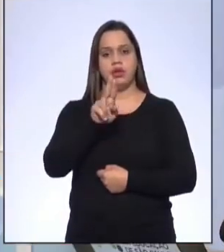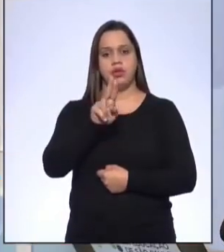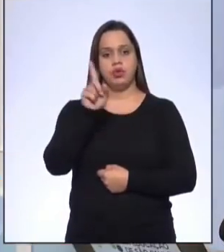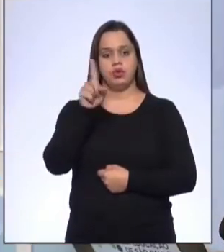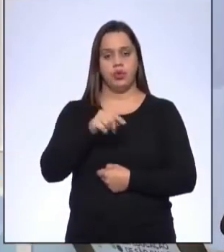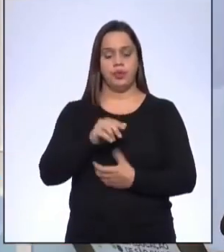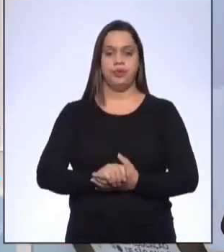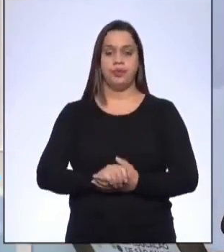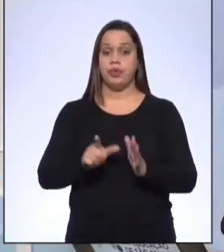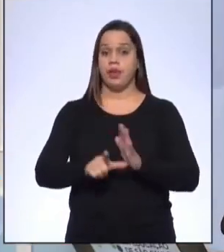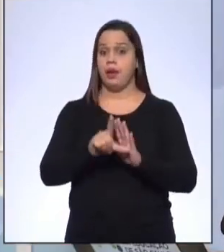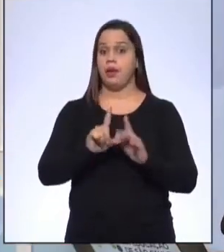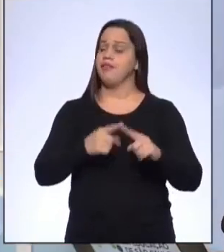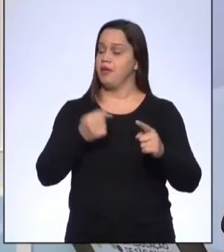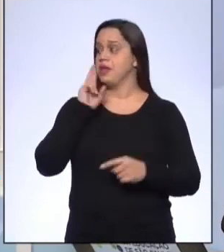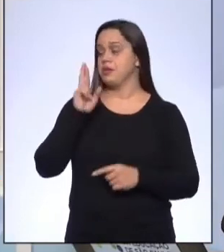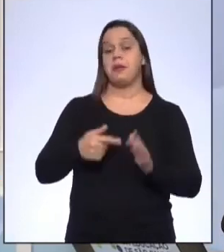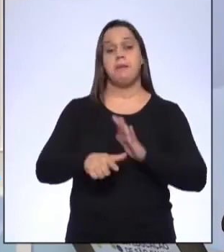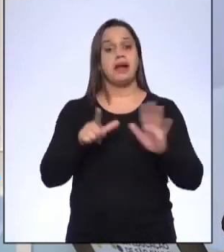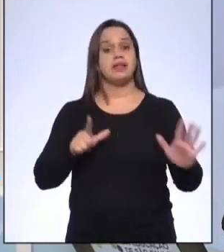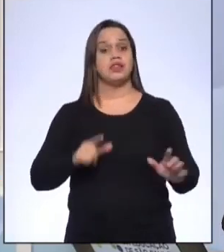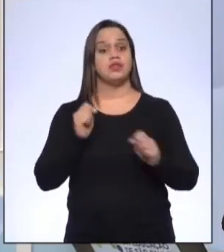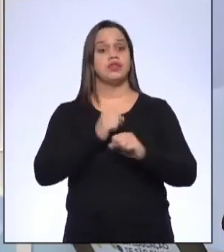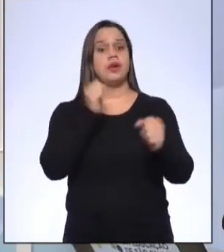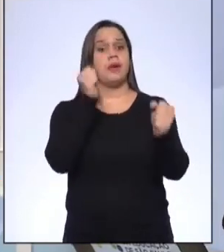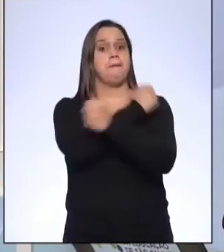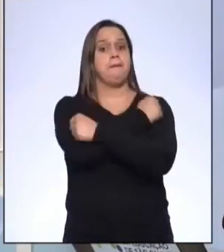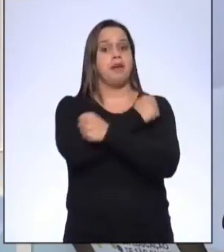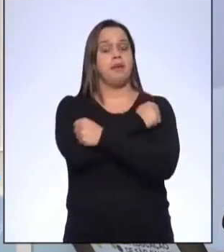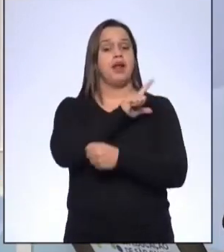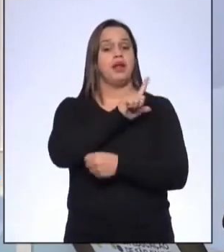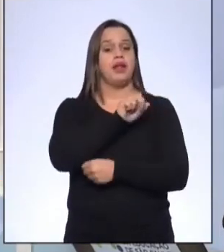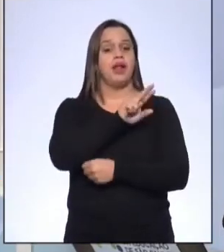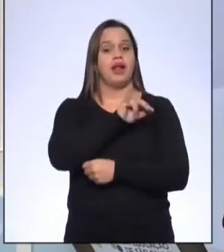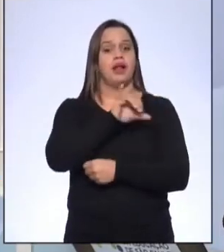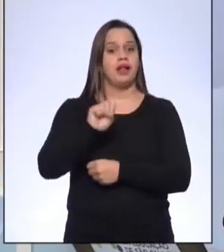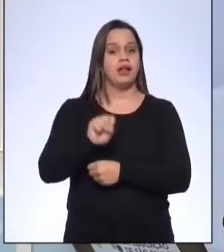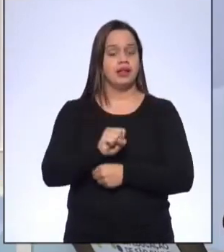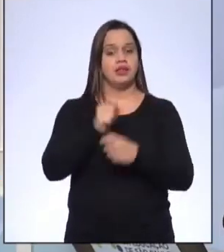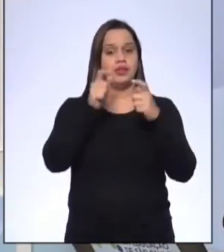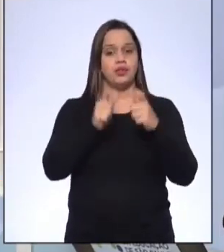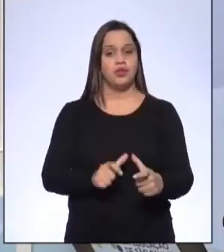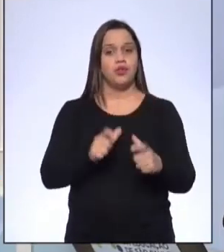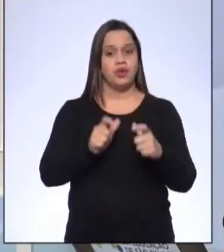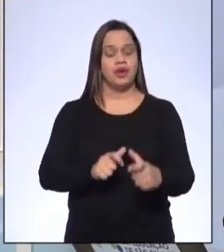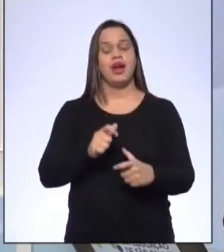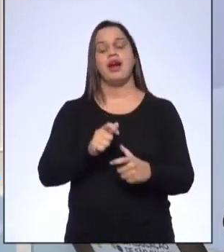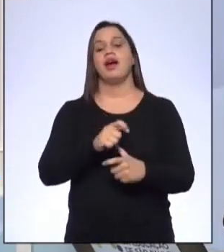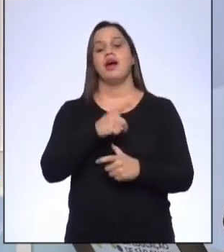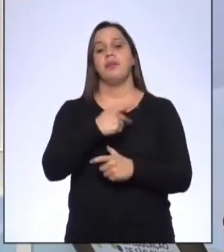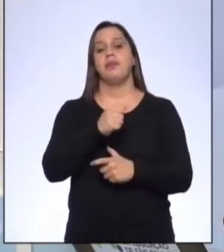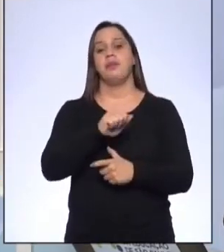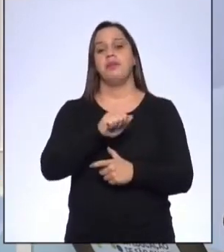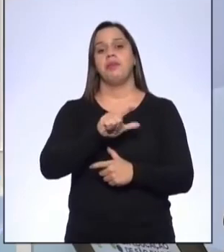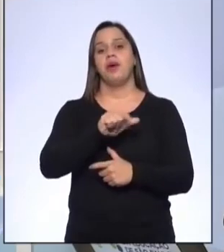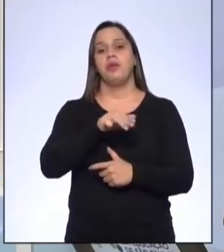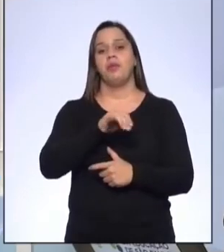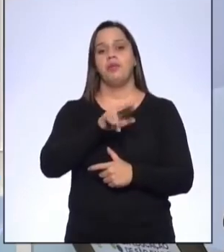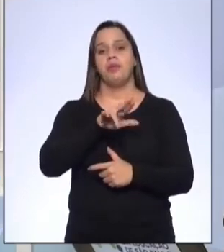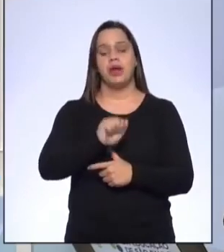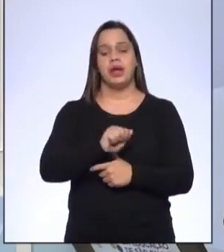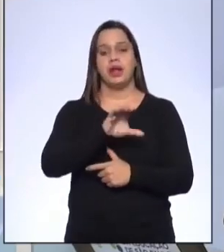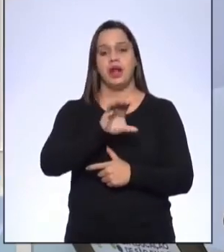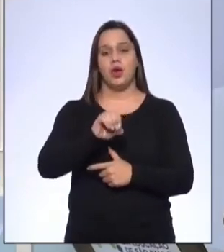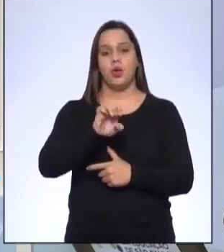para Larissa Vieira, tá? Palmeira do Oeste. A gente está com você, Larissa. Obrigado por participar da aula, tá bom?